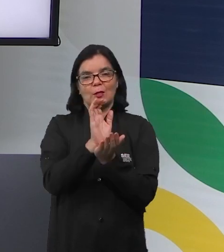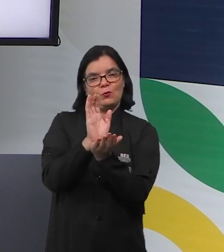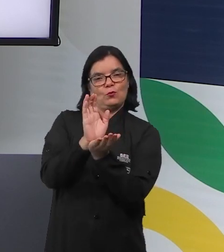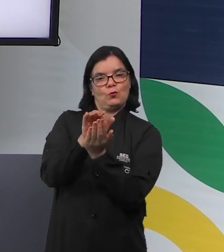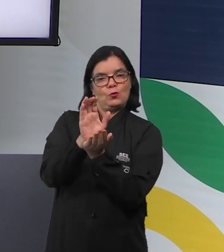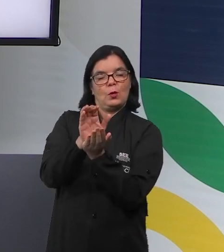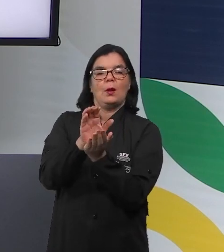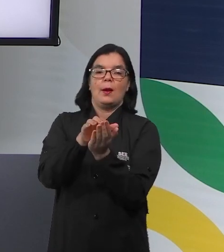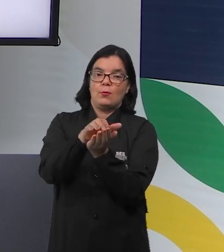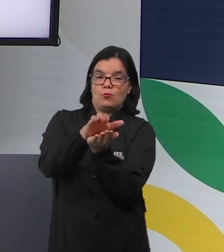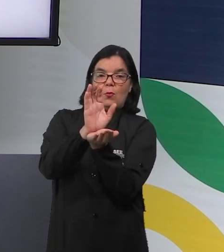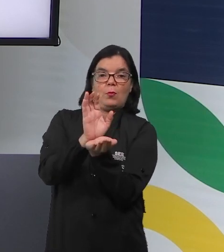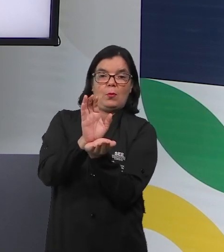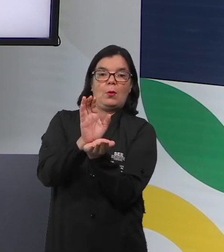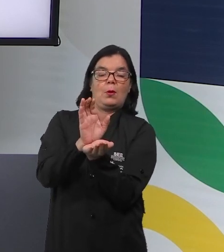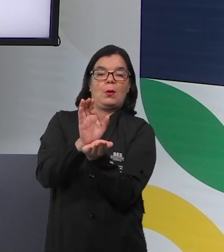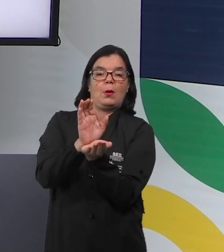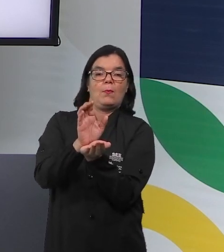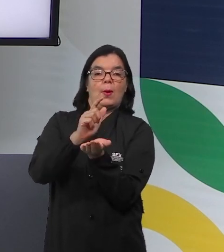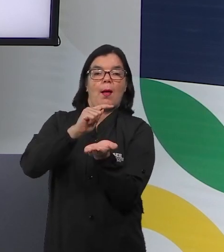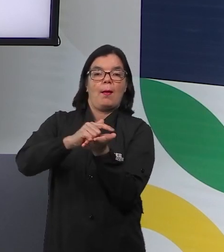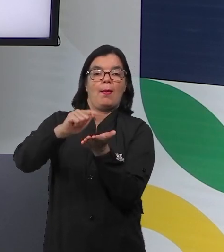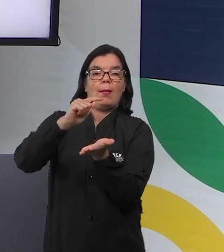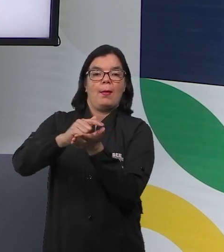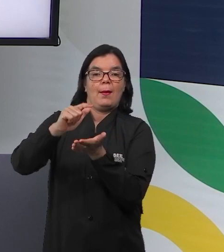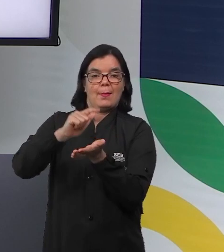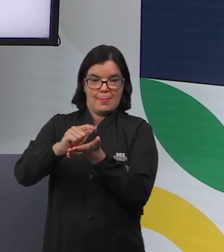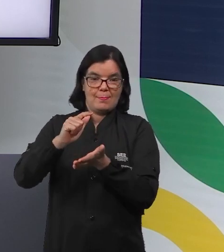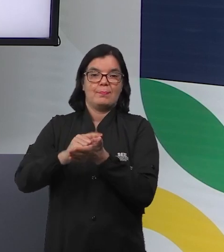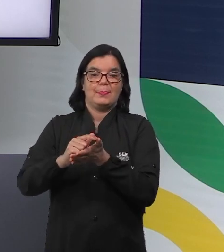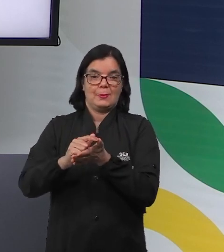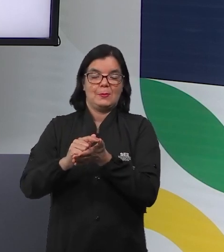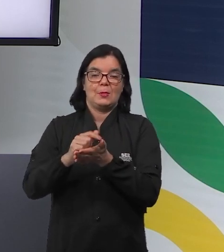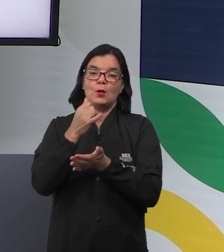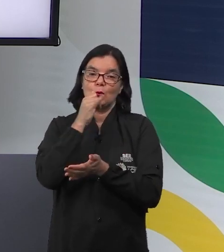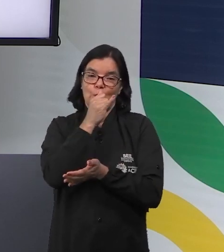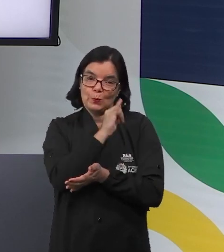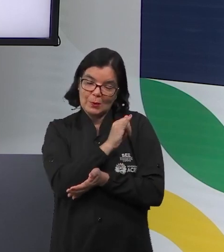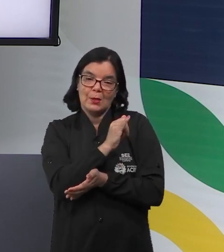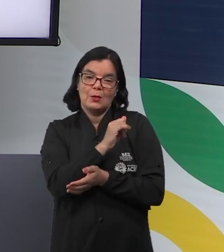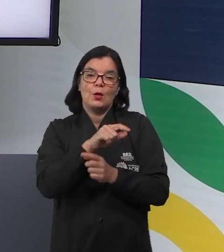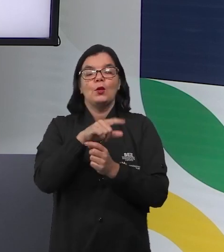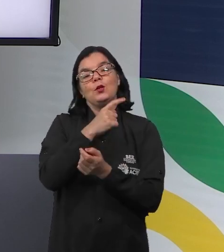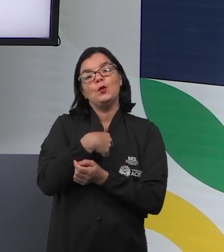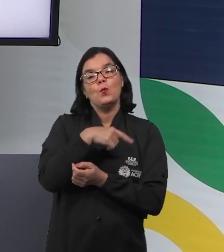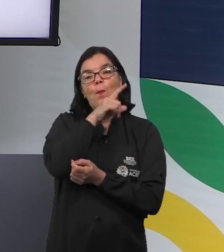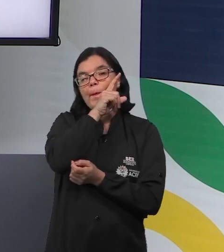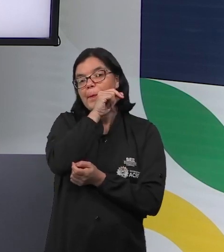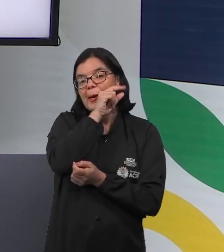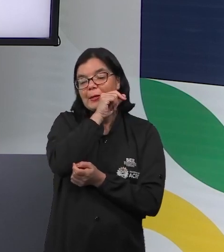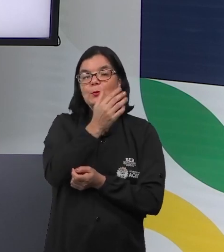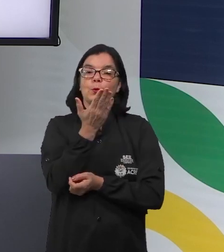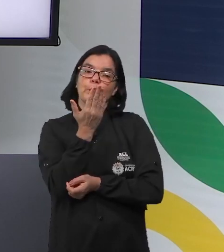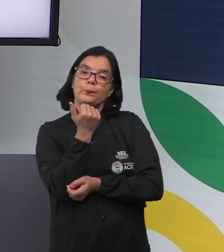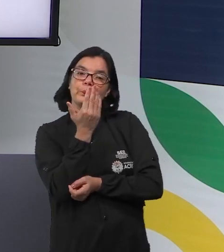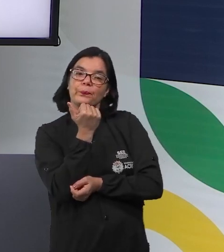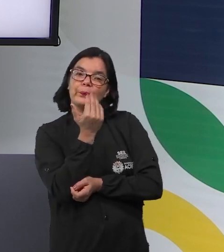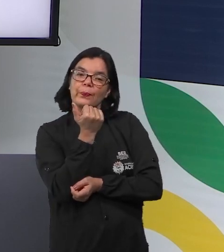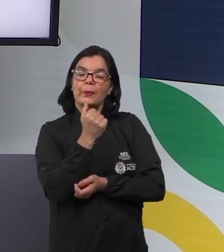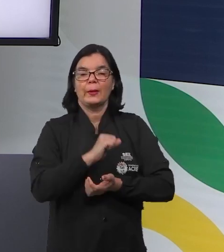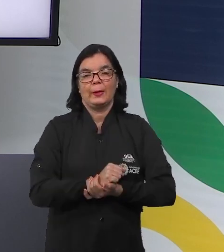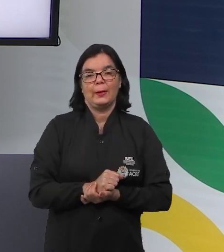Então, o jacaré, ele acaba ganhando uma limpeza dentária e o pássaro acaba ganhando alimento, tá